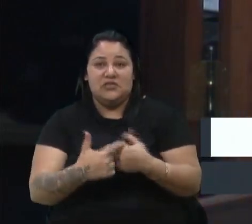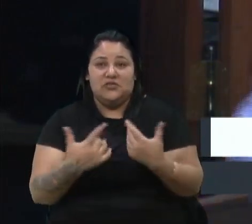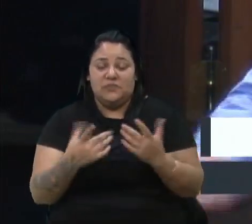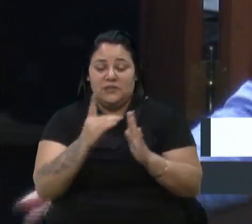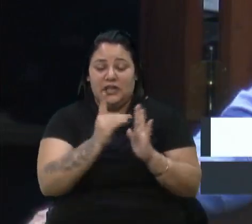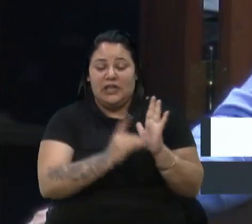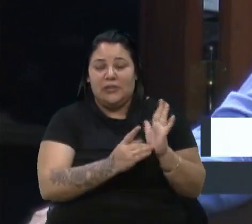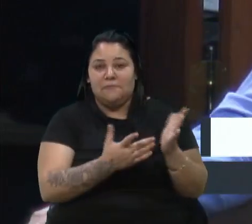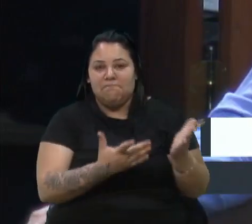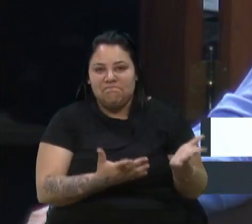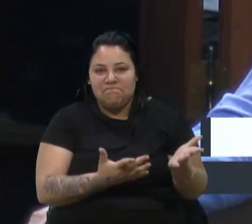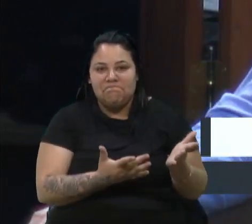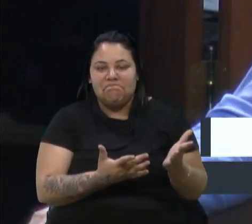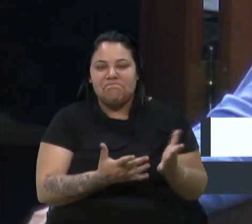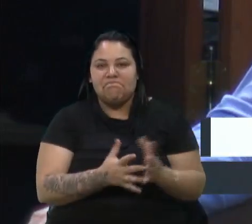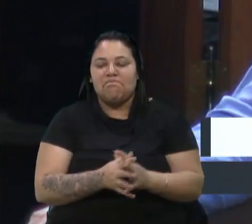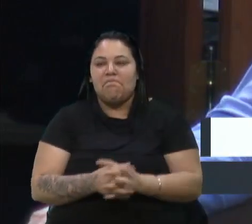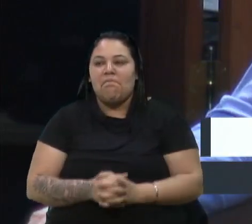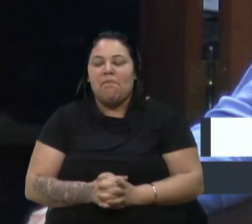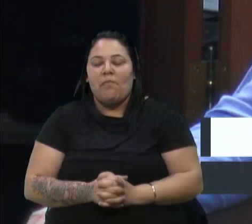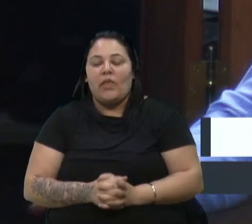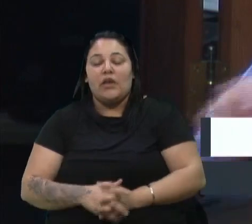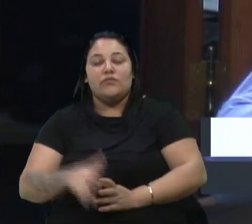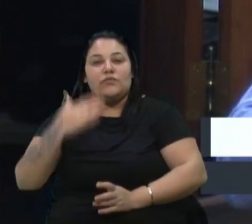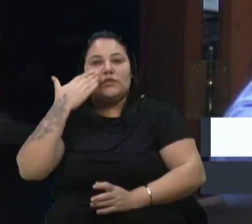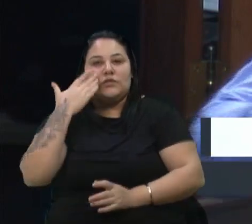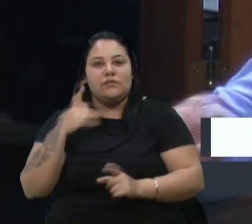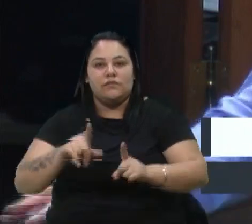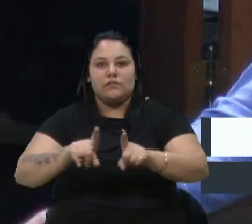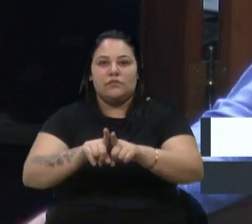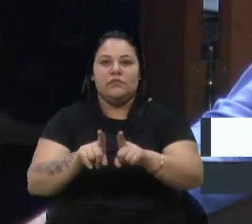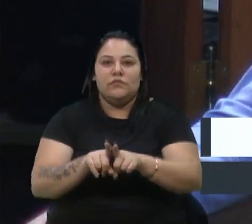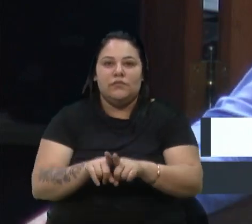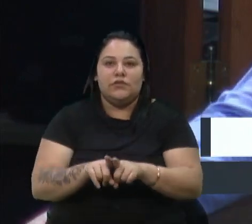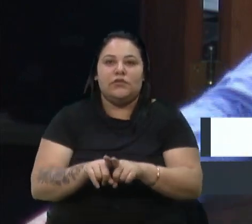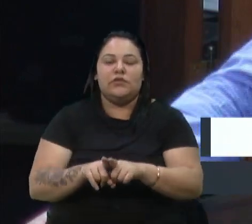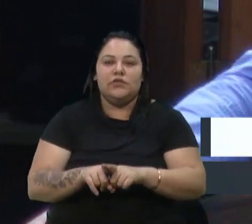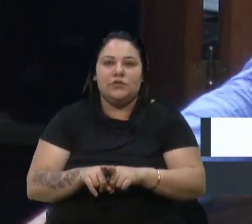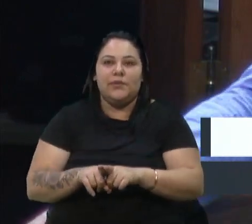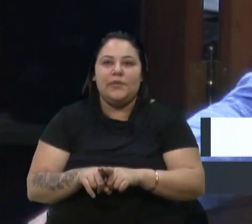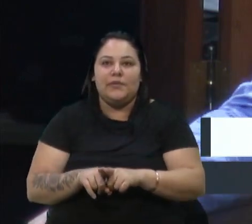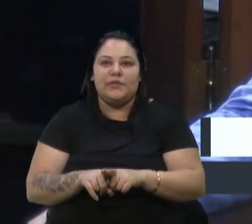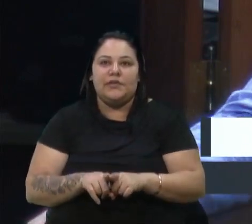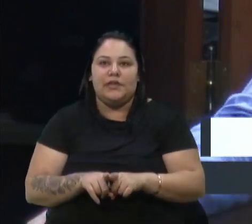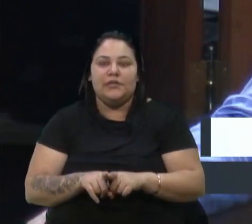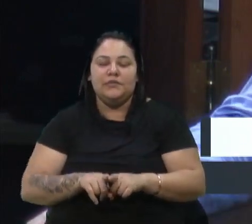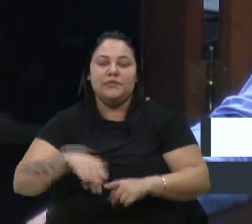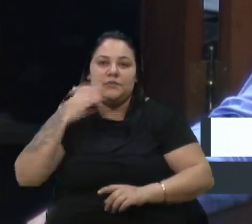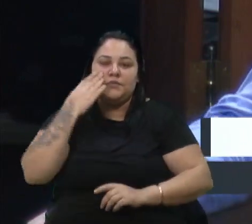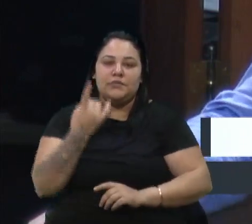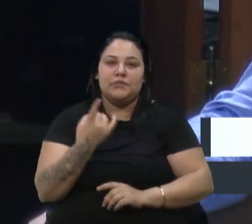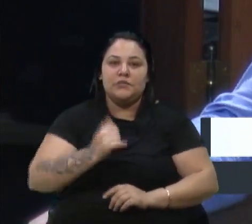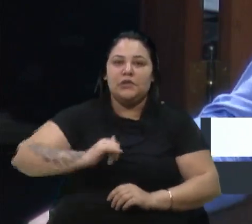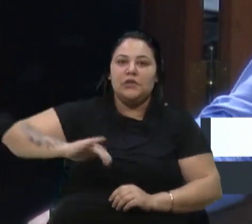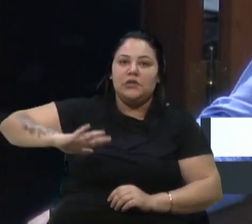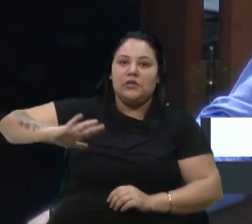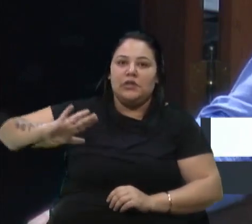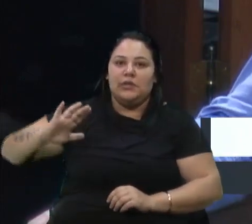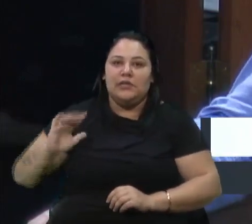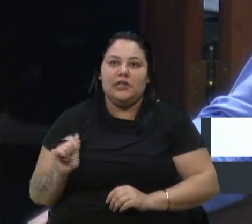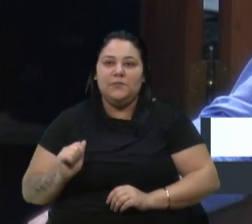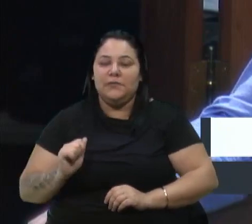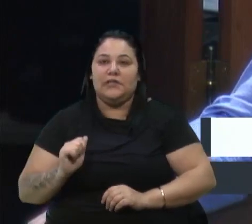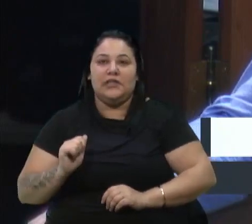pública. Sabemos também que existe mais de R$1 bilhão de dinheiro federal também, através do BNDES, para essas